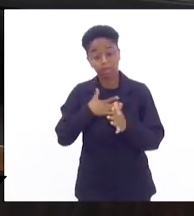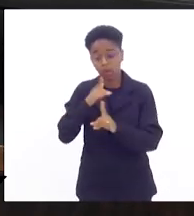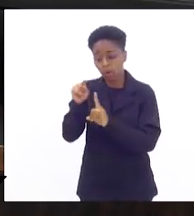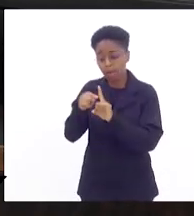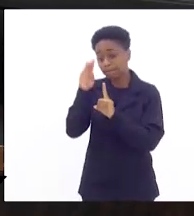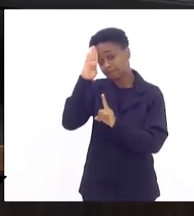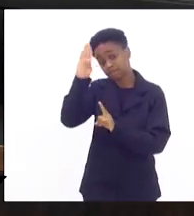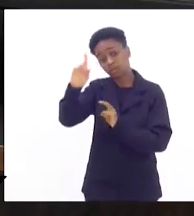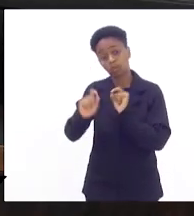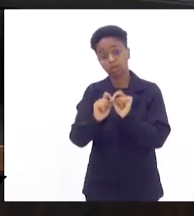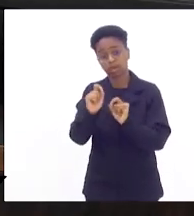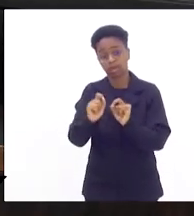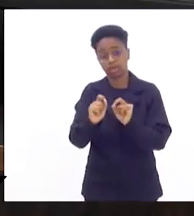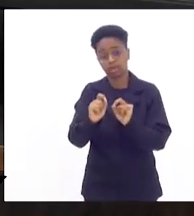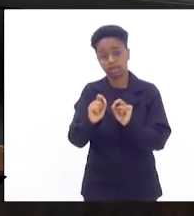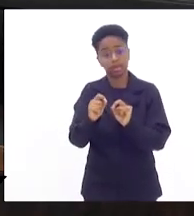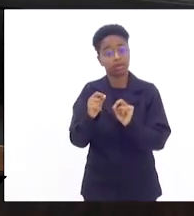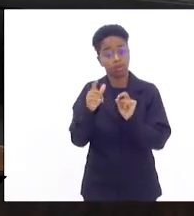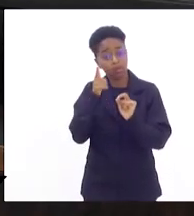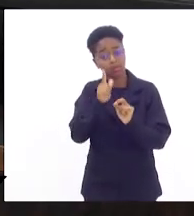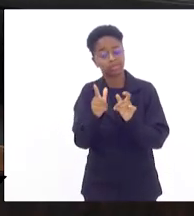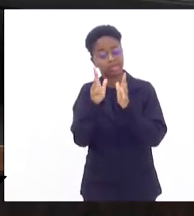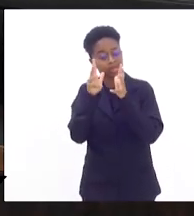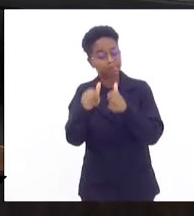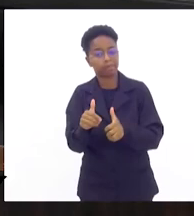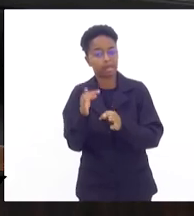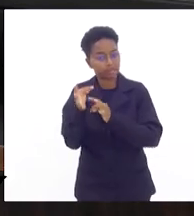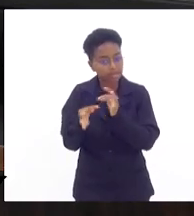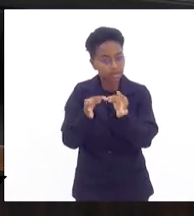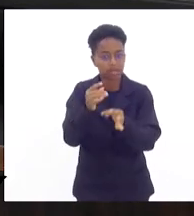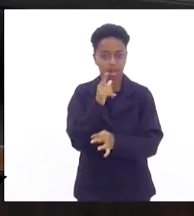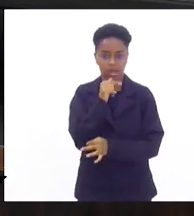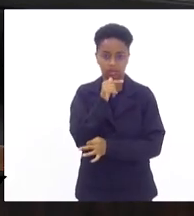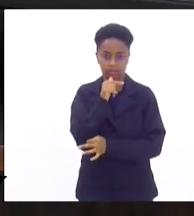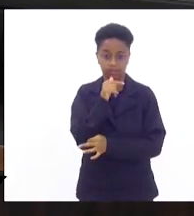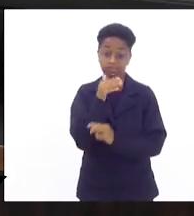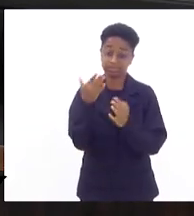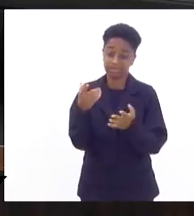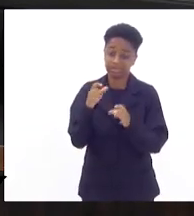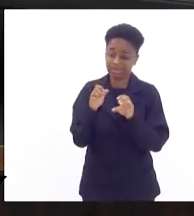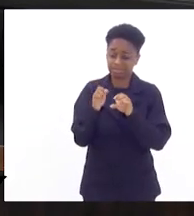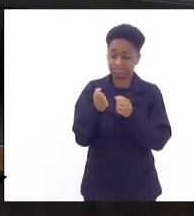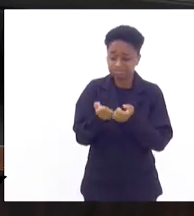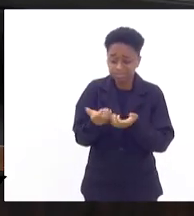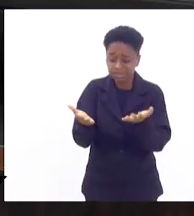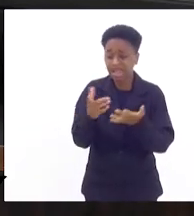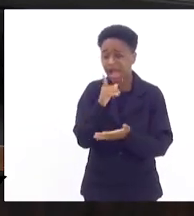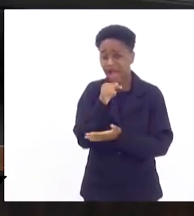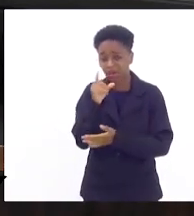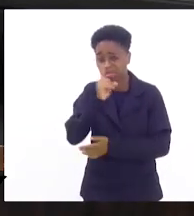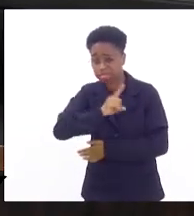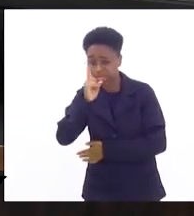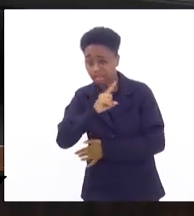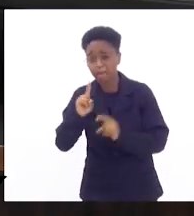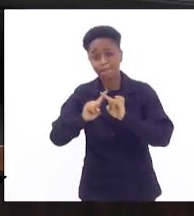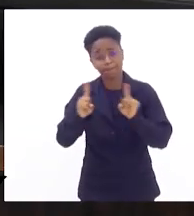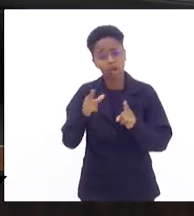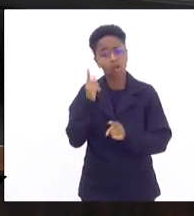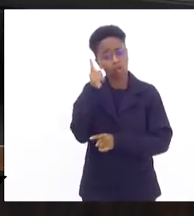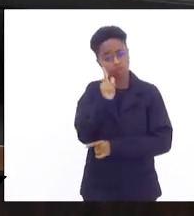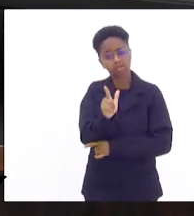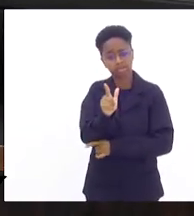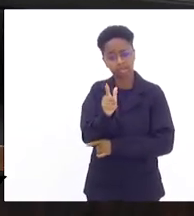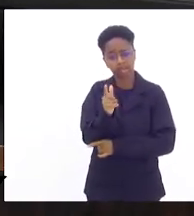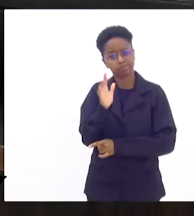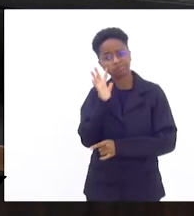quê? Fazer o saneamento. O abastecimento de água era deficitário, mas conseguia-se, de um jeito ou do outro, resolver ali um